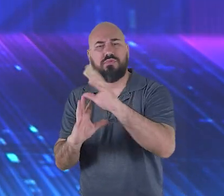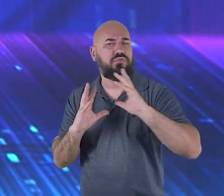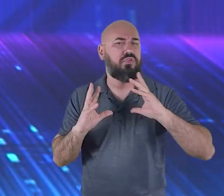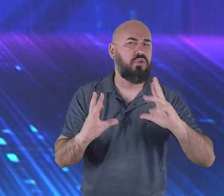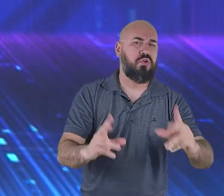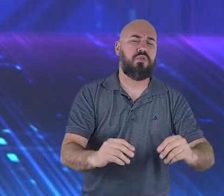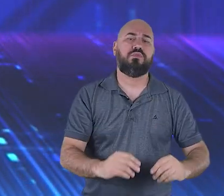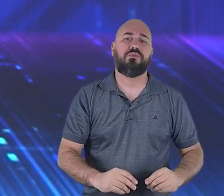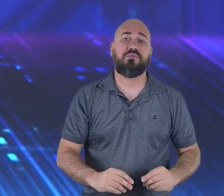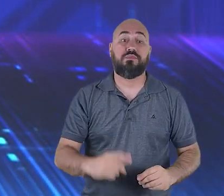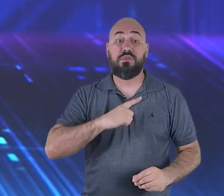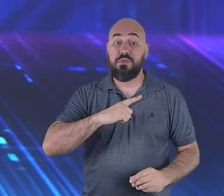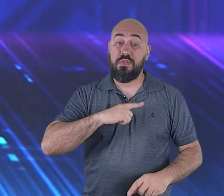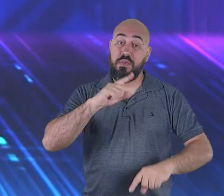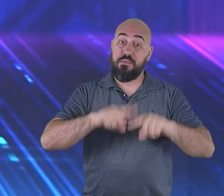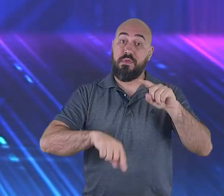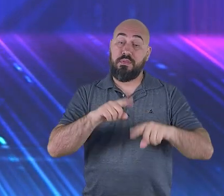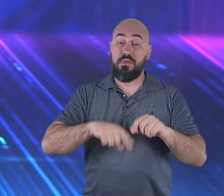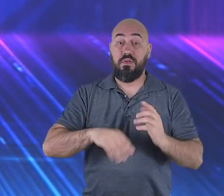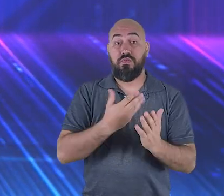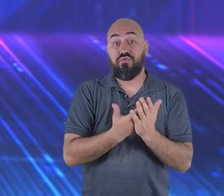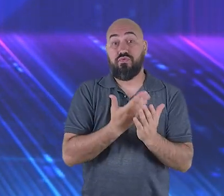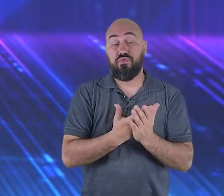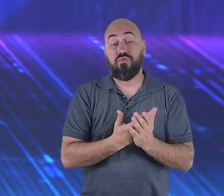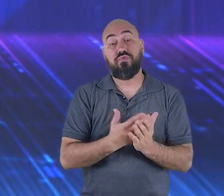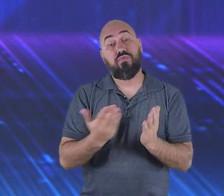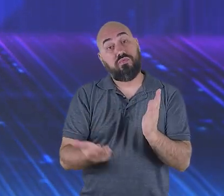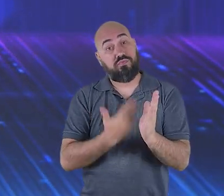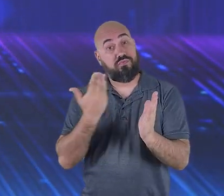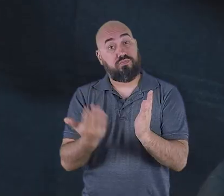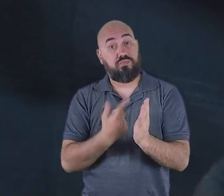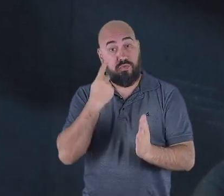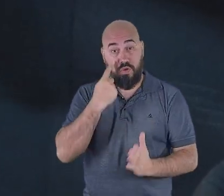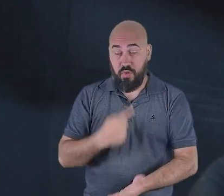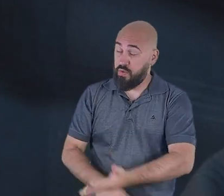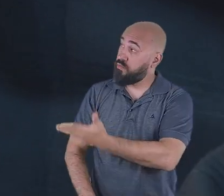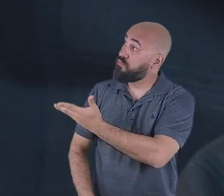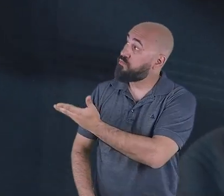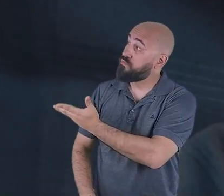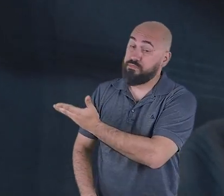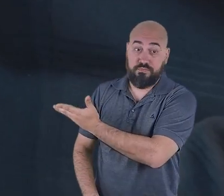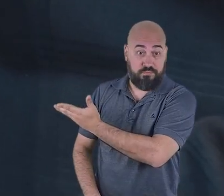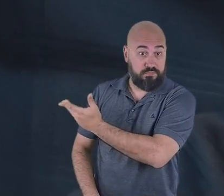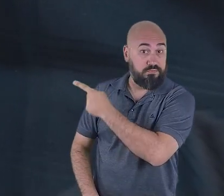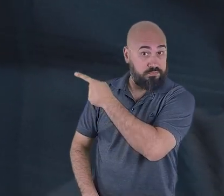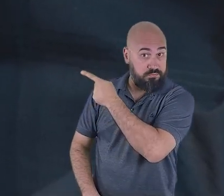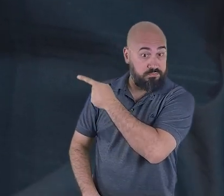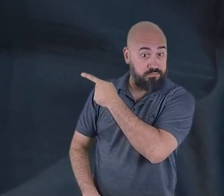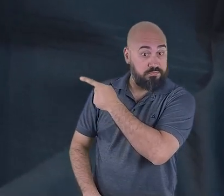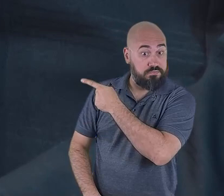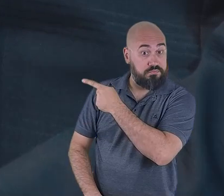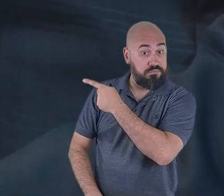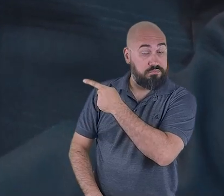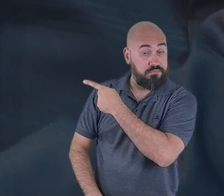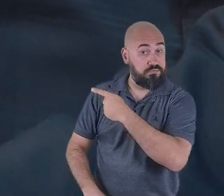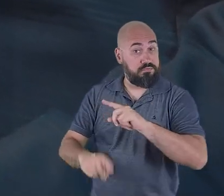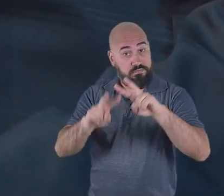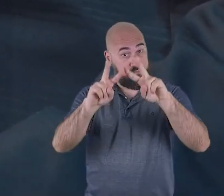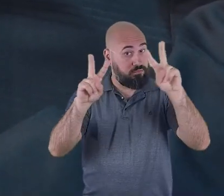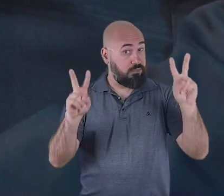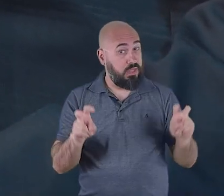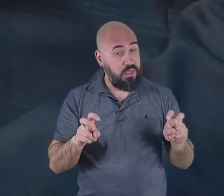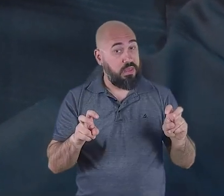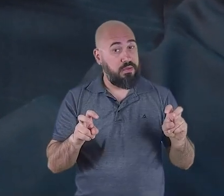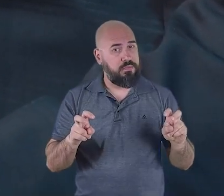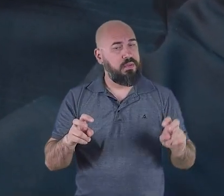A Cura do Pecado. São temas baseados na palavra do Senhor, onde você vai entender um